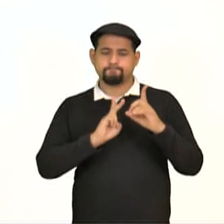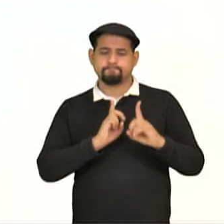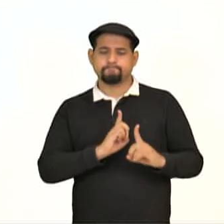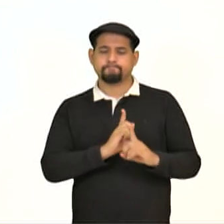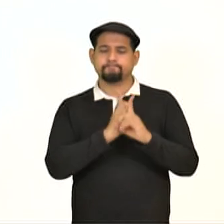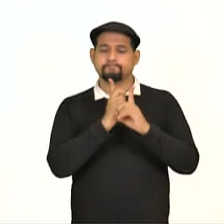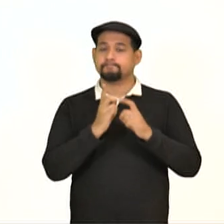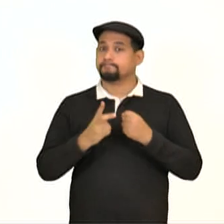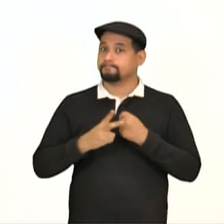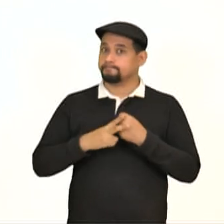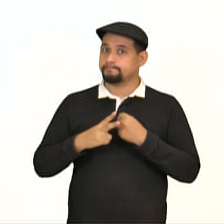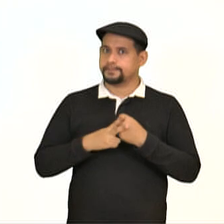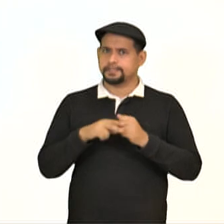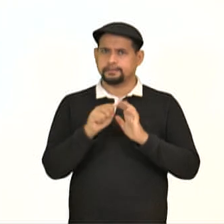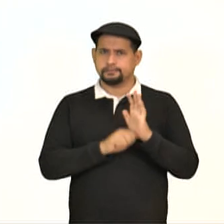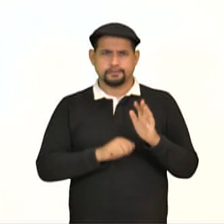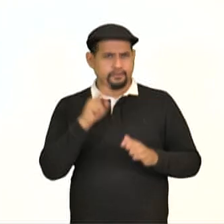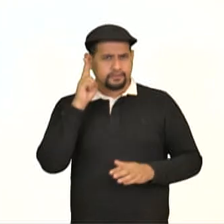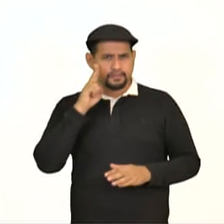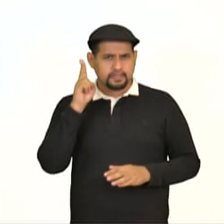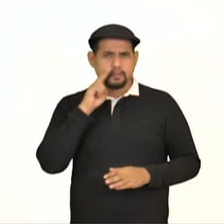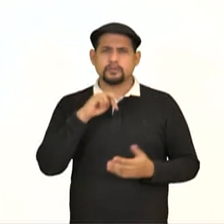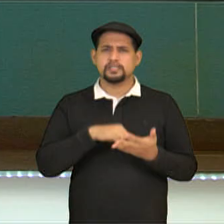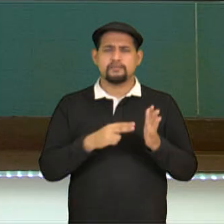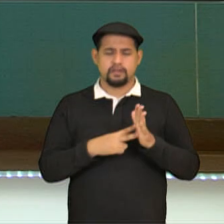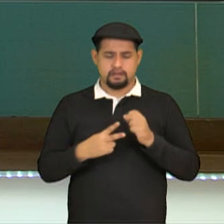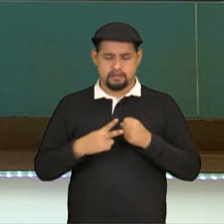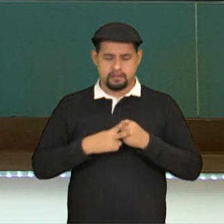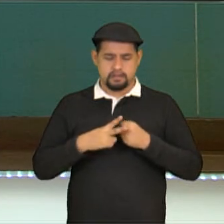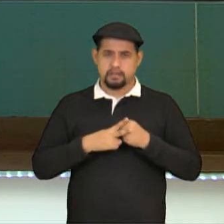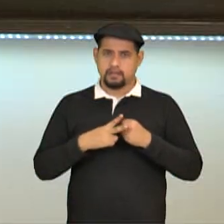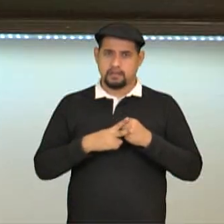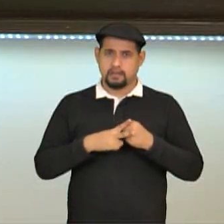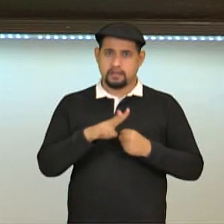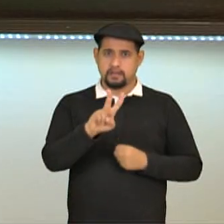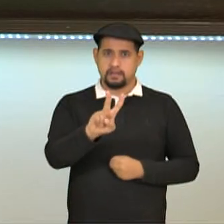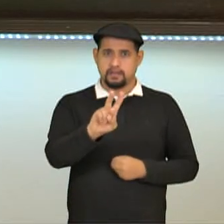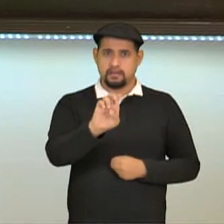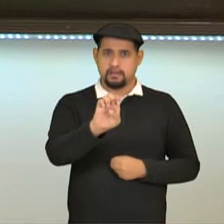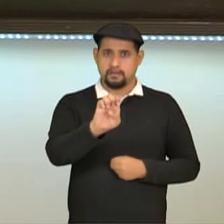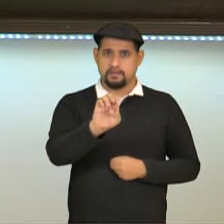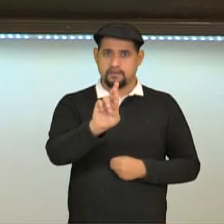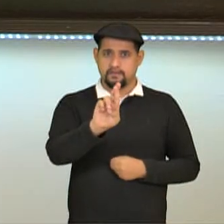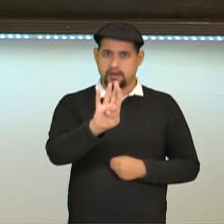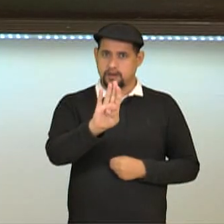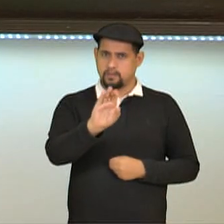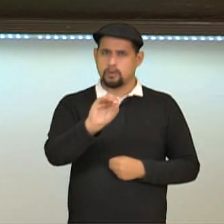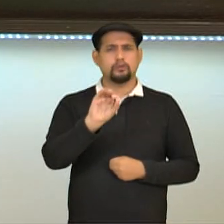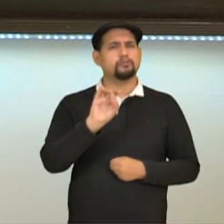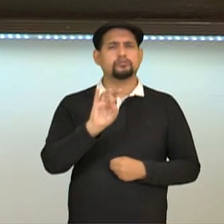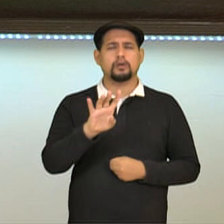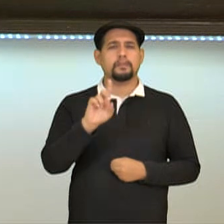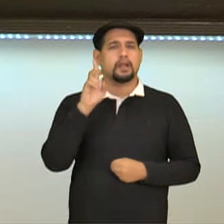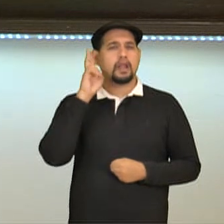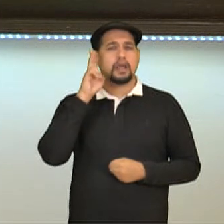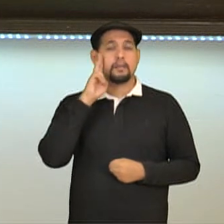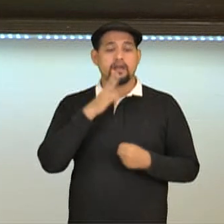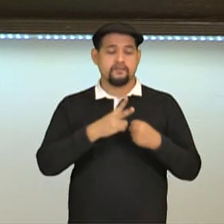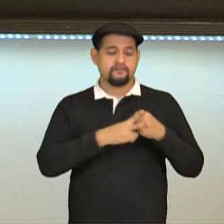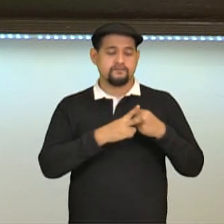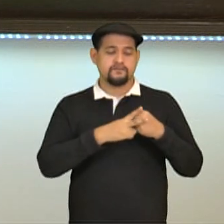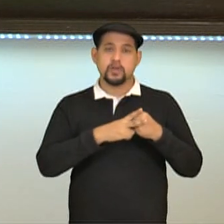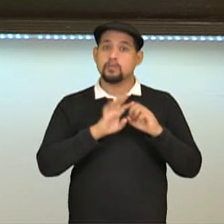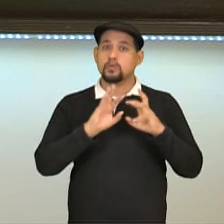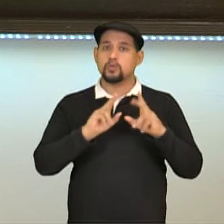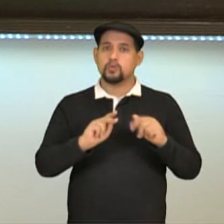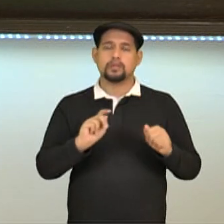os verbos no texto. Vocês se lembram o que são verbos? Só para a gente fazer uma breve retomada, verbo é toda aquela palavra